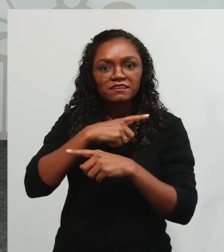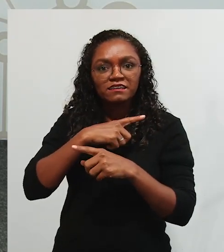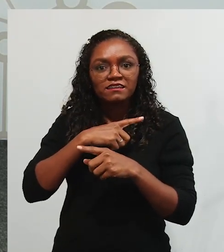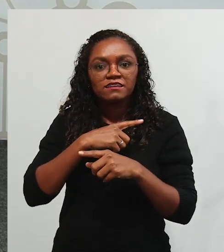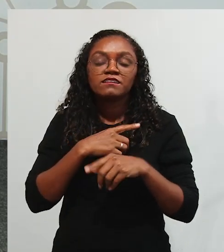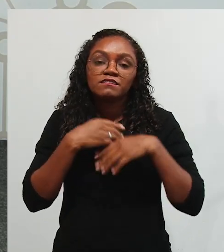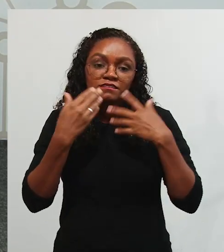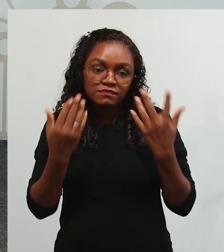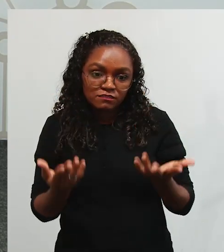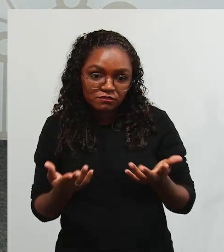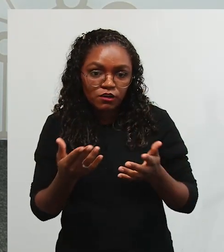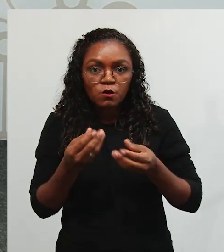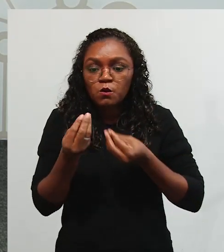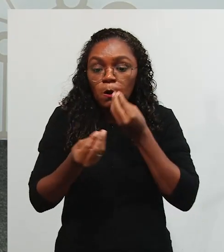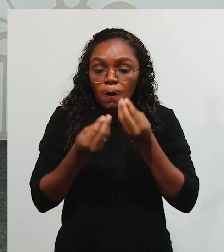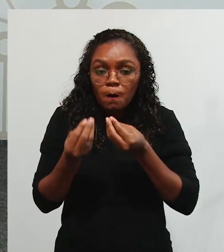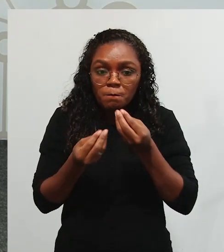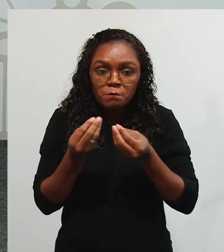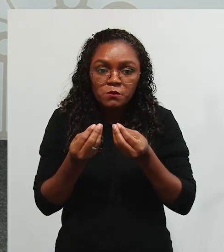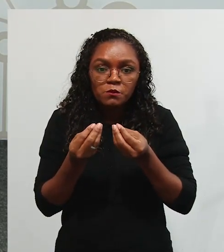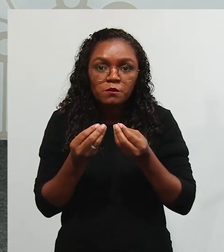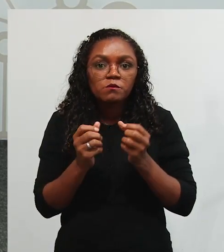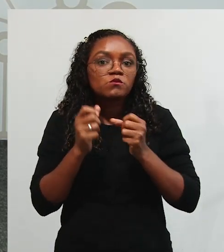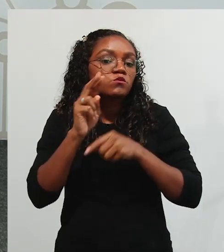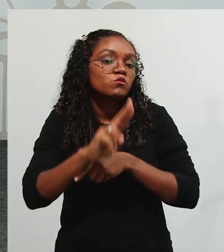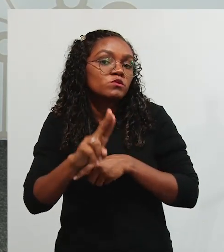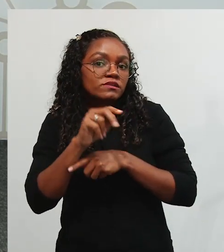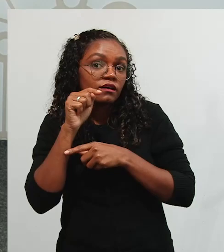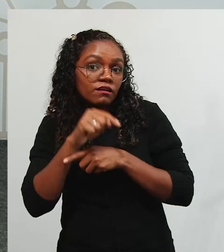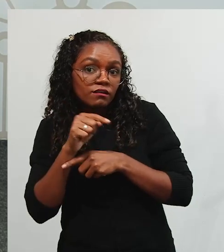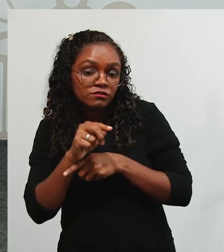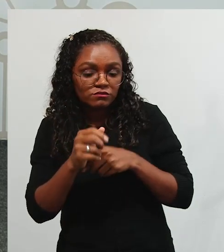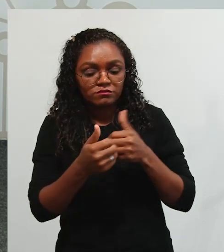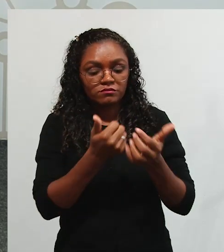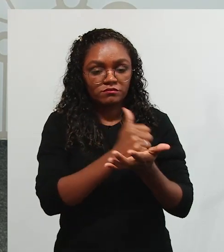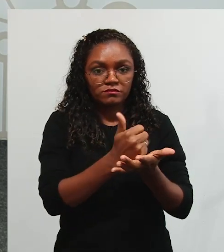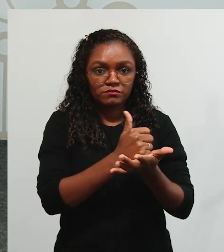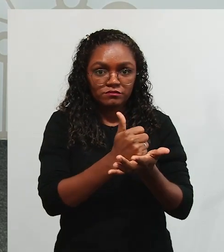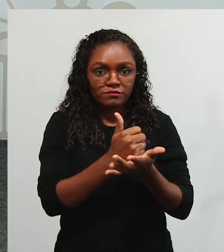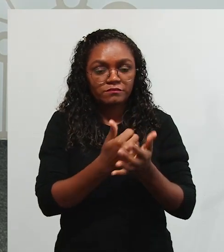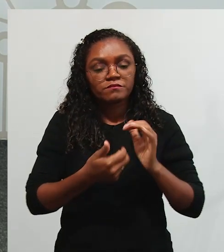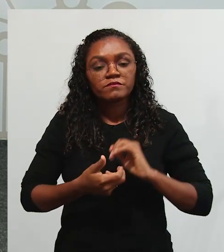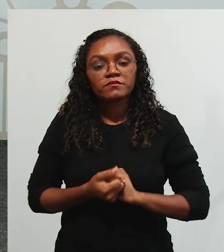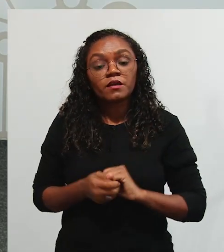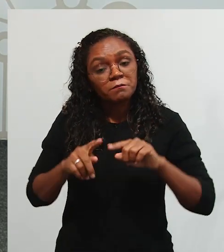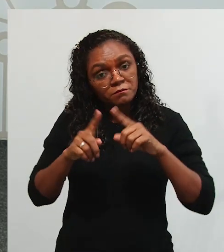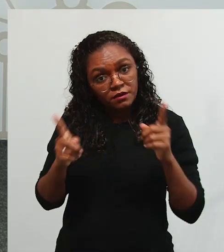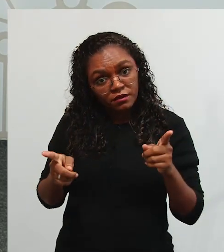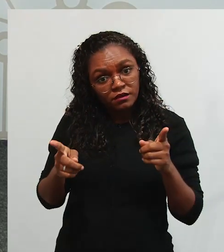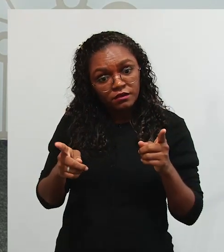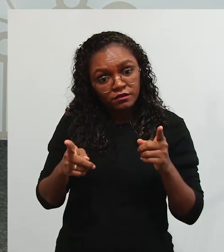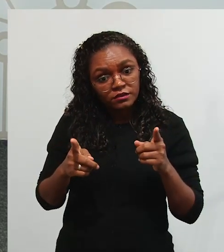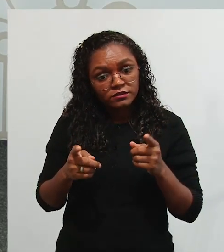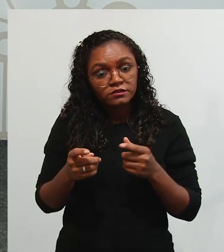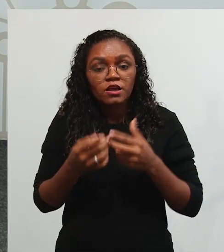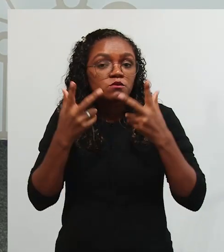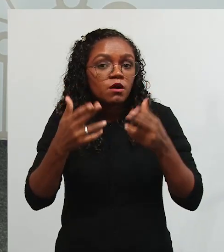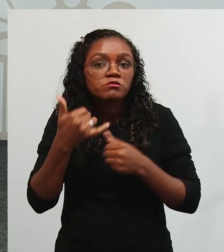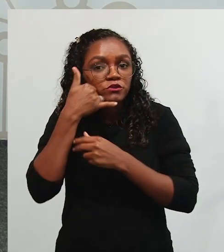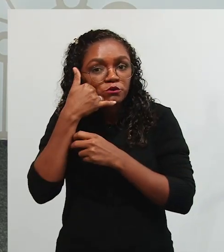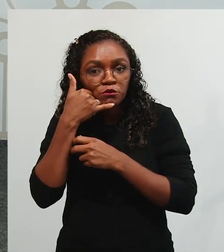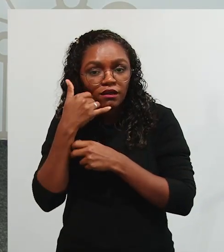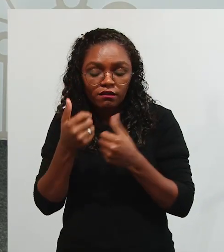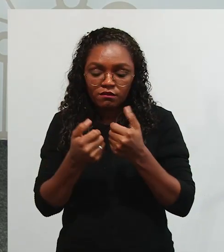Exatamente, né? A forma como ele pode ser usado ou ele acaba sendo usado, né? Mas próprio utilizar o celular, tudo